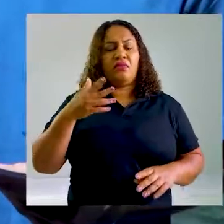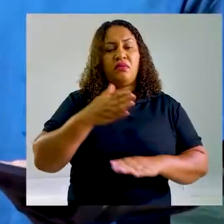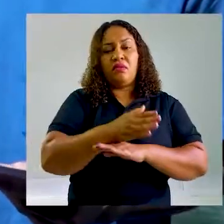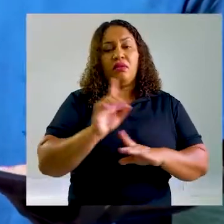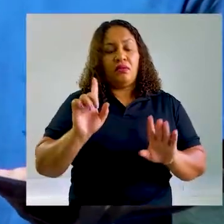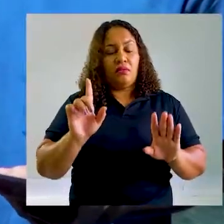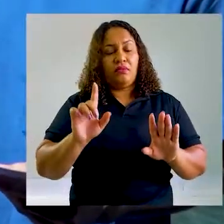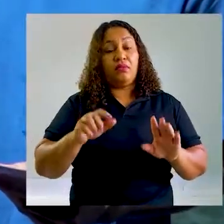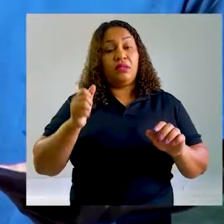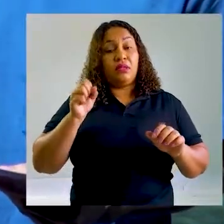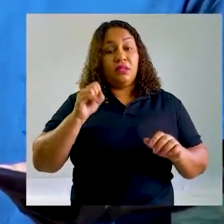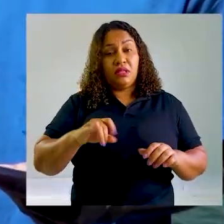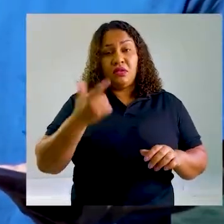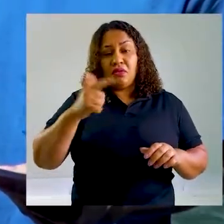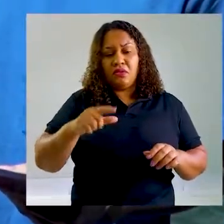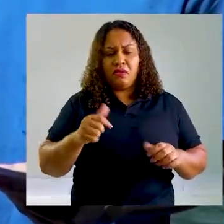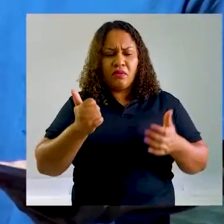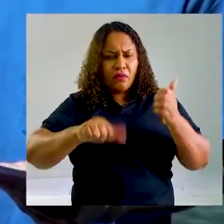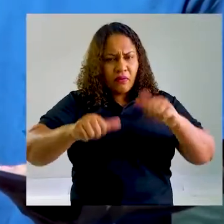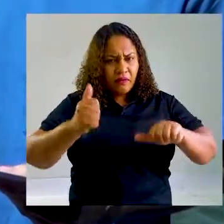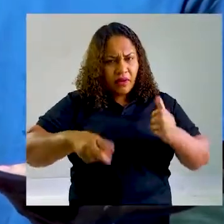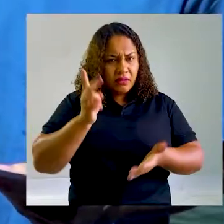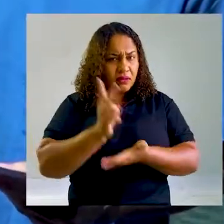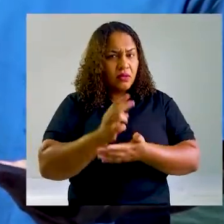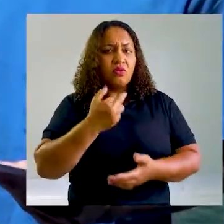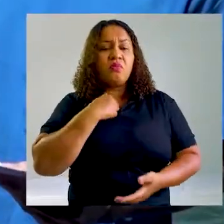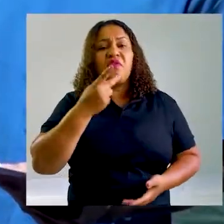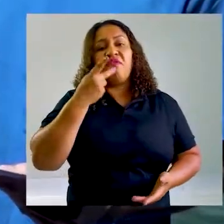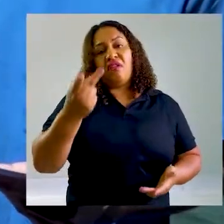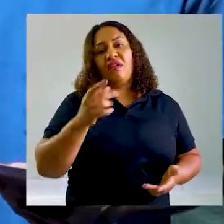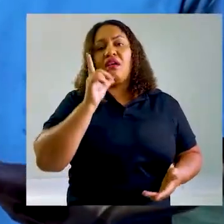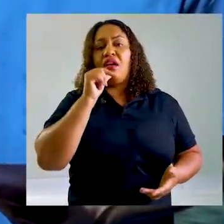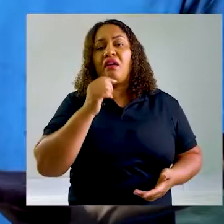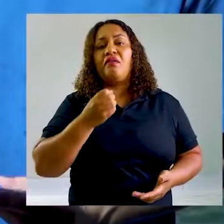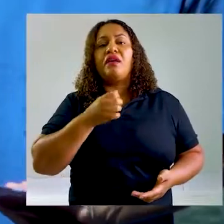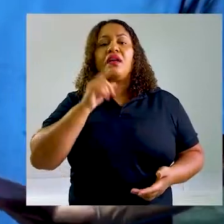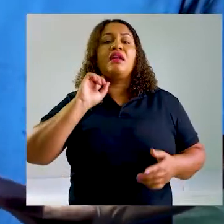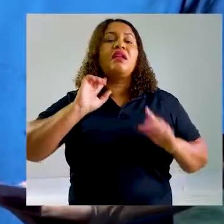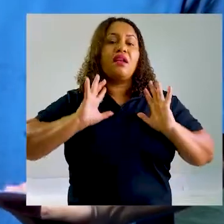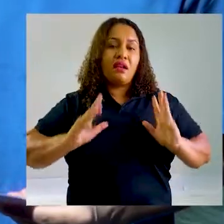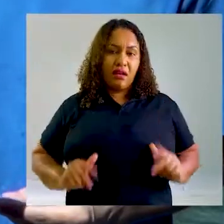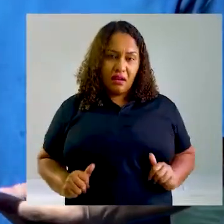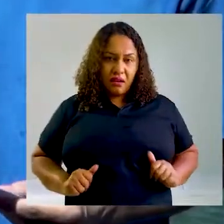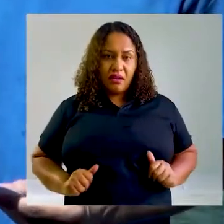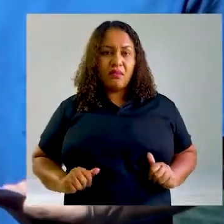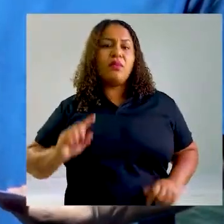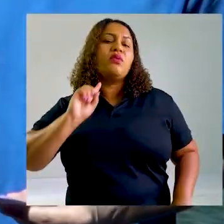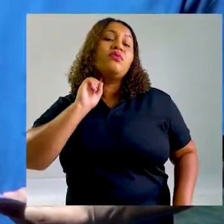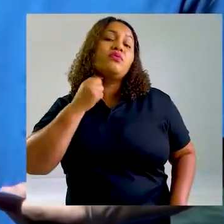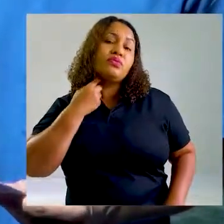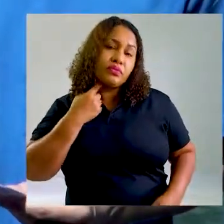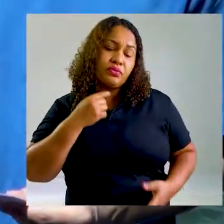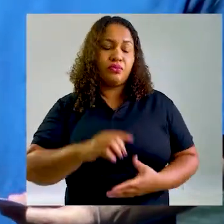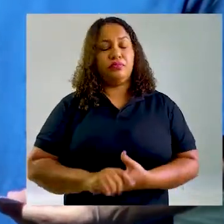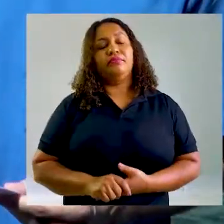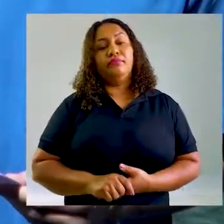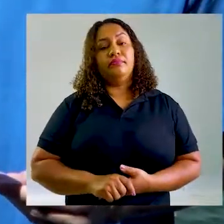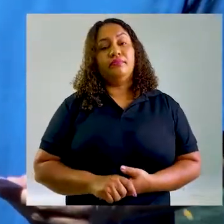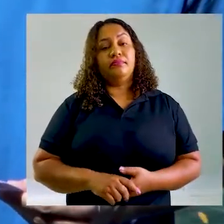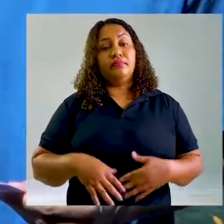tenho um monitoramento contínuo do rio, eu não posso dizer se a água está boa ou se não está. Primeiro ponto é isso,